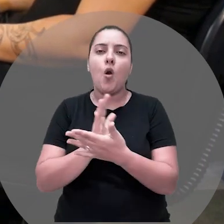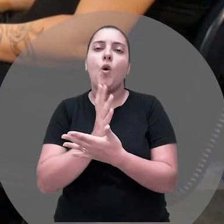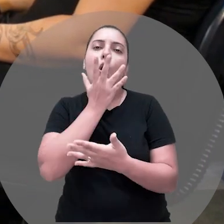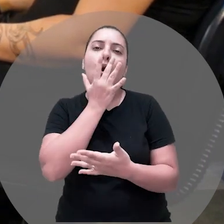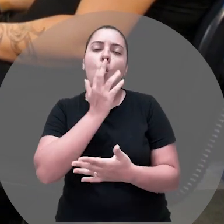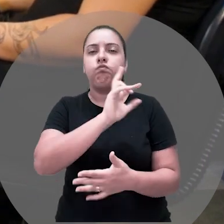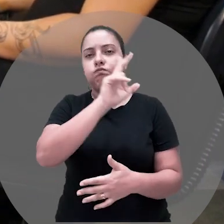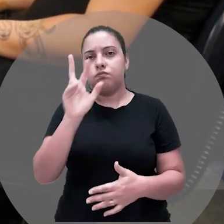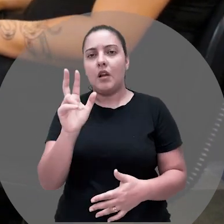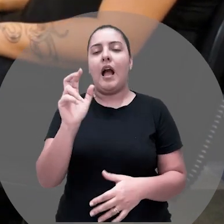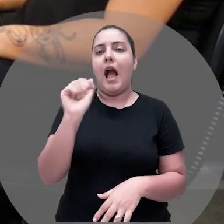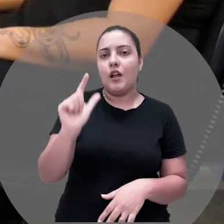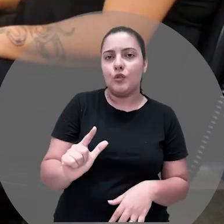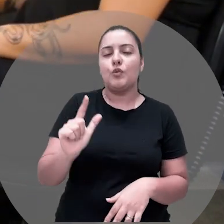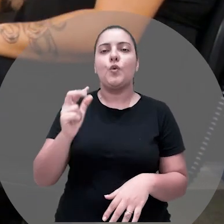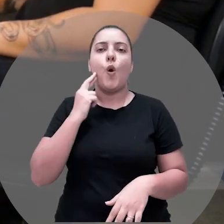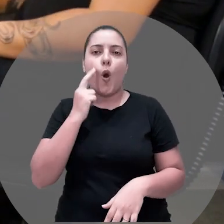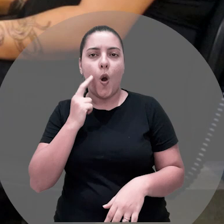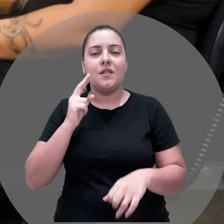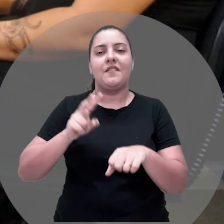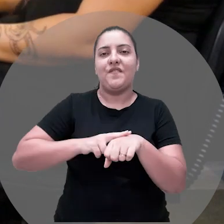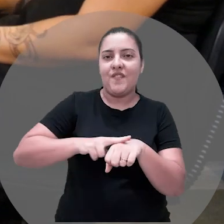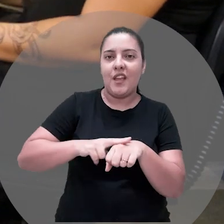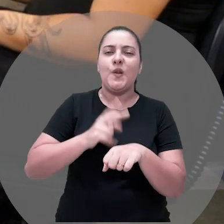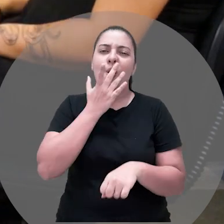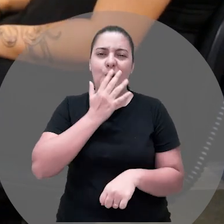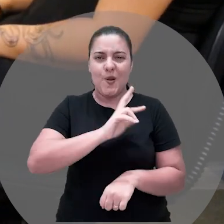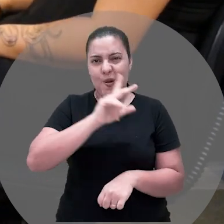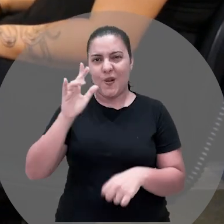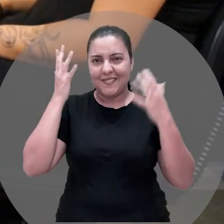algumas mechas coloridas em azul rosa verde